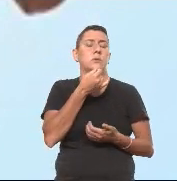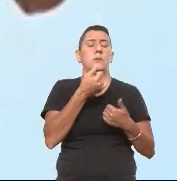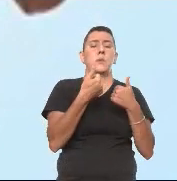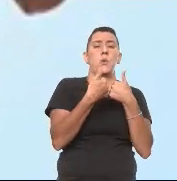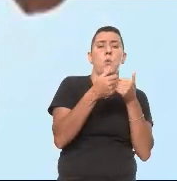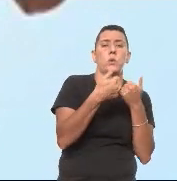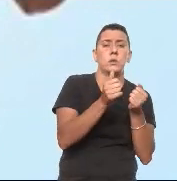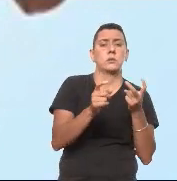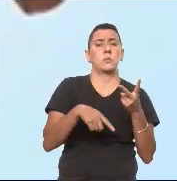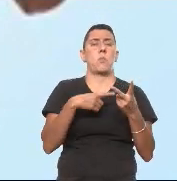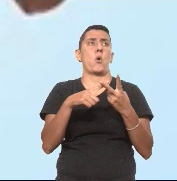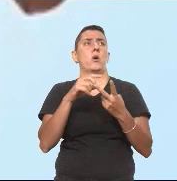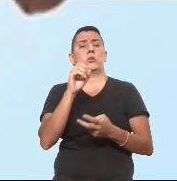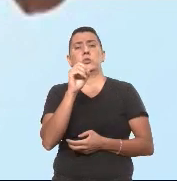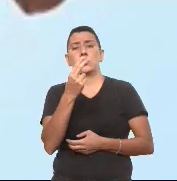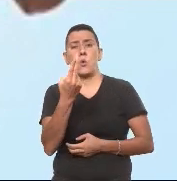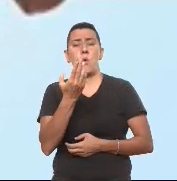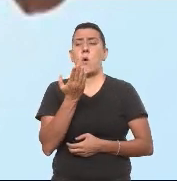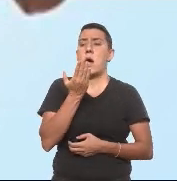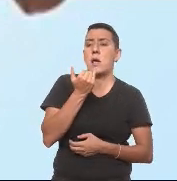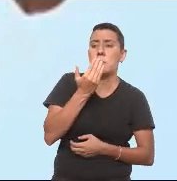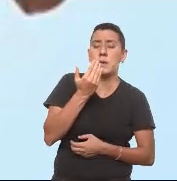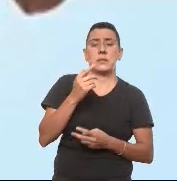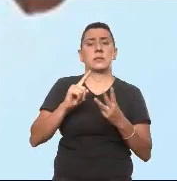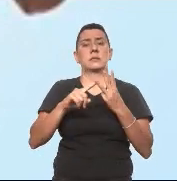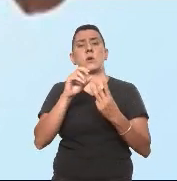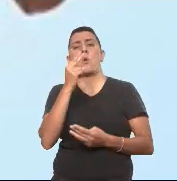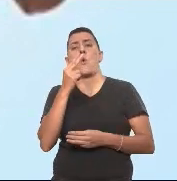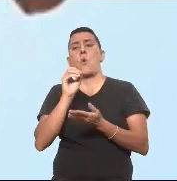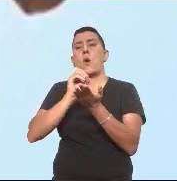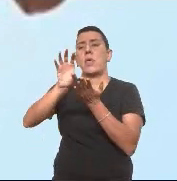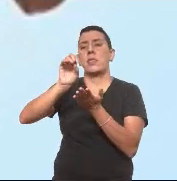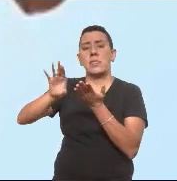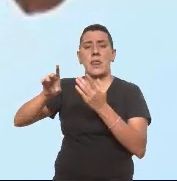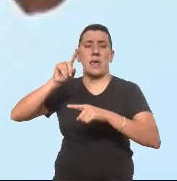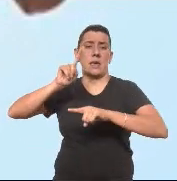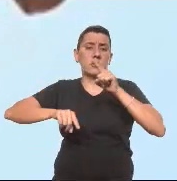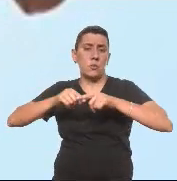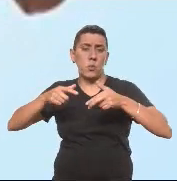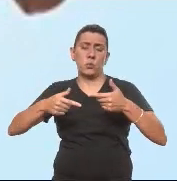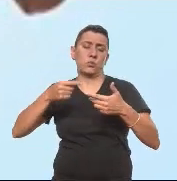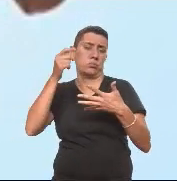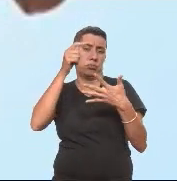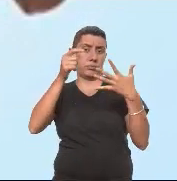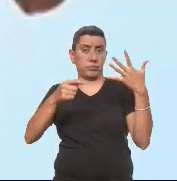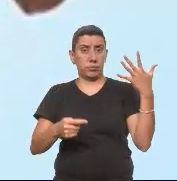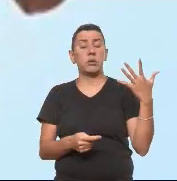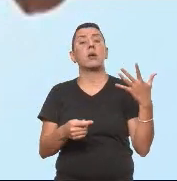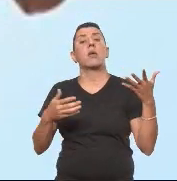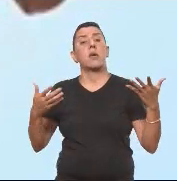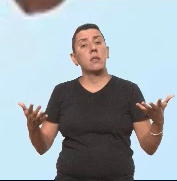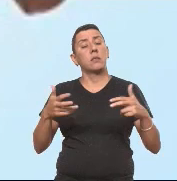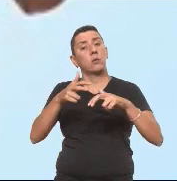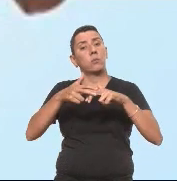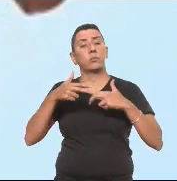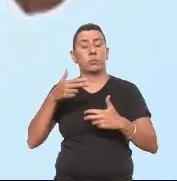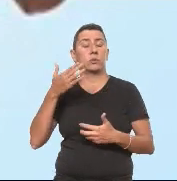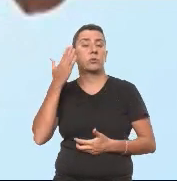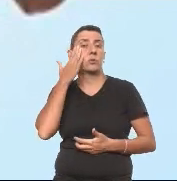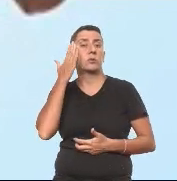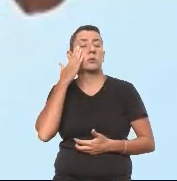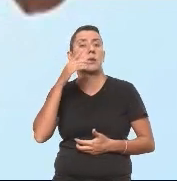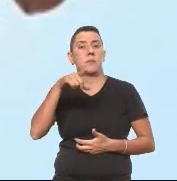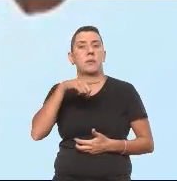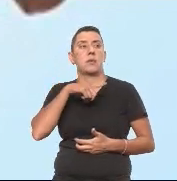seja para solicitar alimentação entrega de produtos e assim por diante e isso obviamente cada vez mais